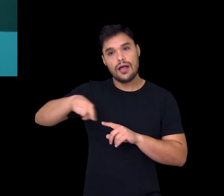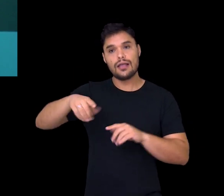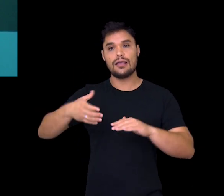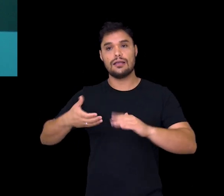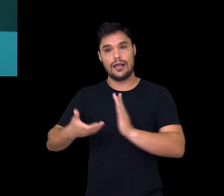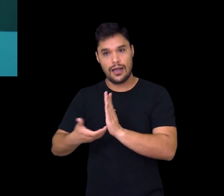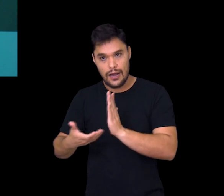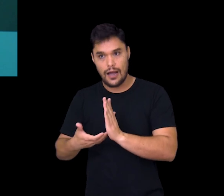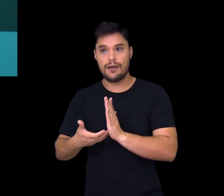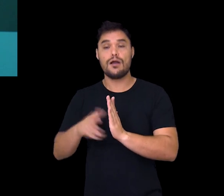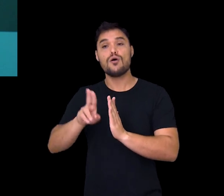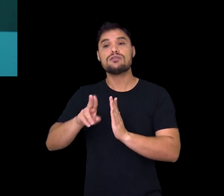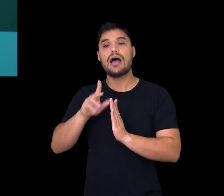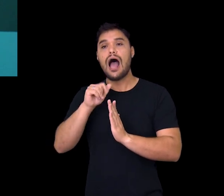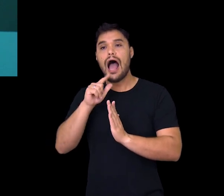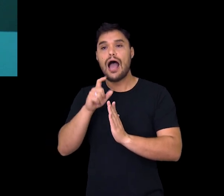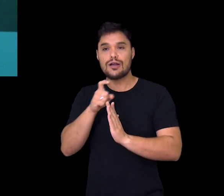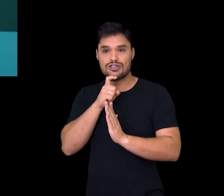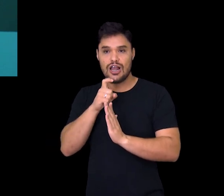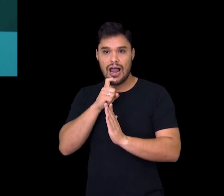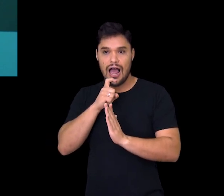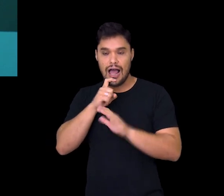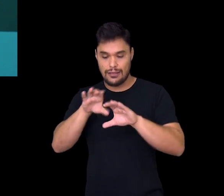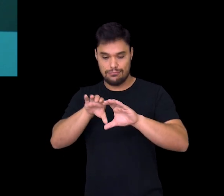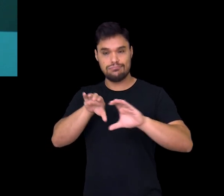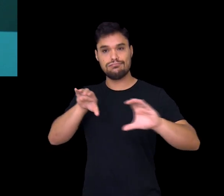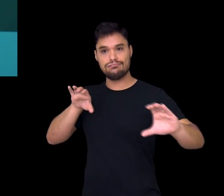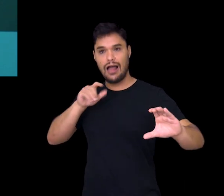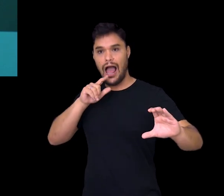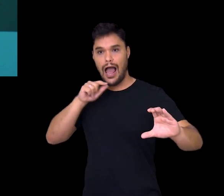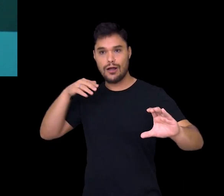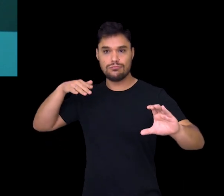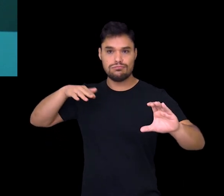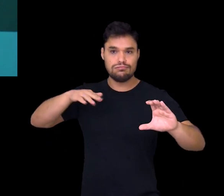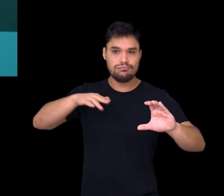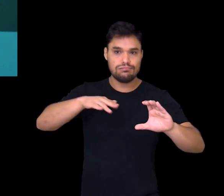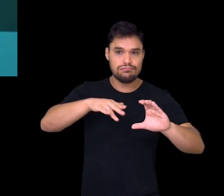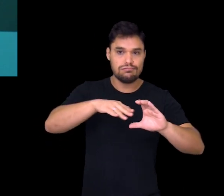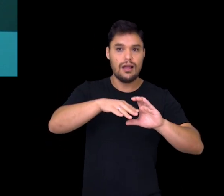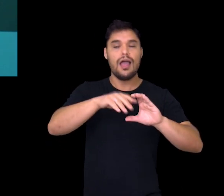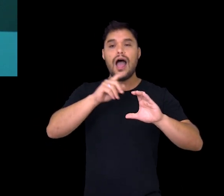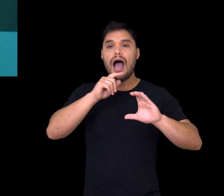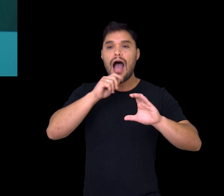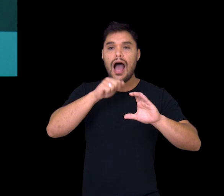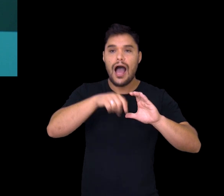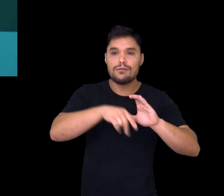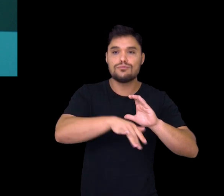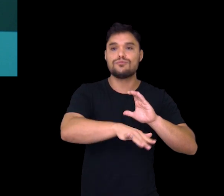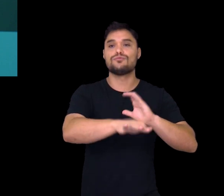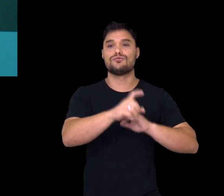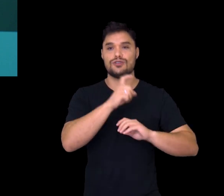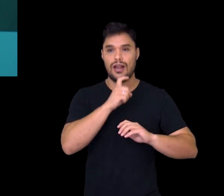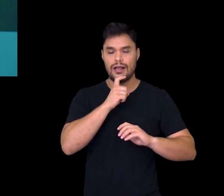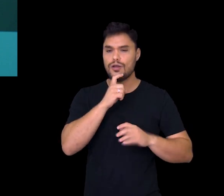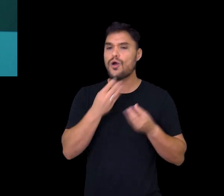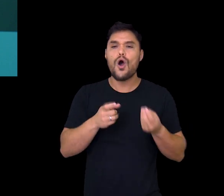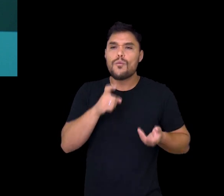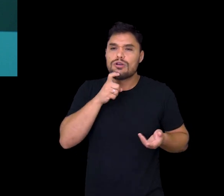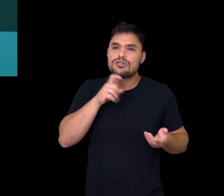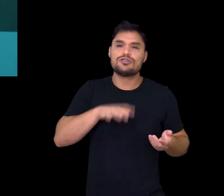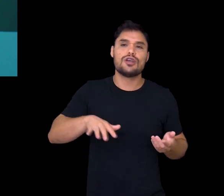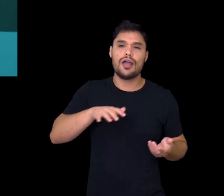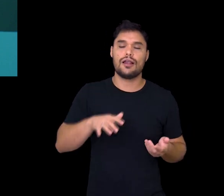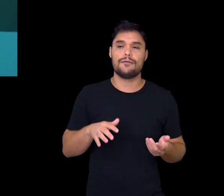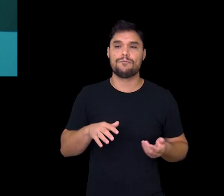água gelada que passa em serpentinas, o vento é soprado ali e refrigera. Para gelar essa água toda, se você